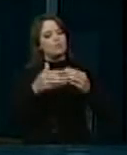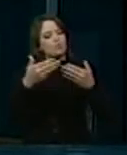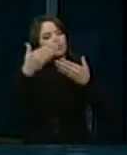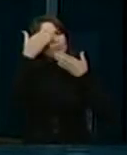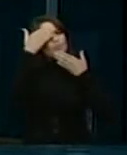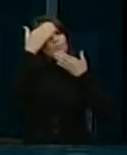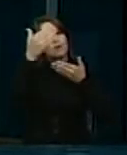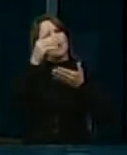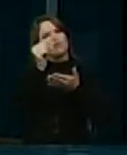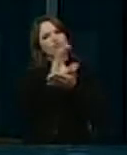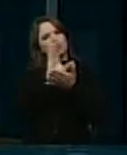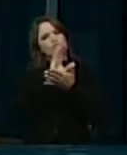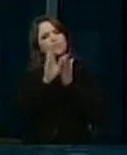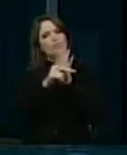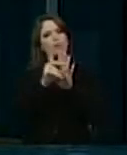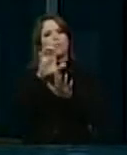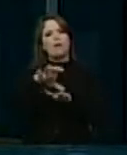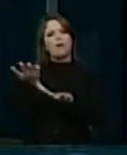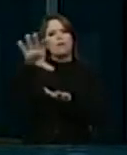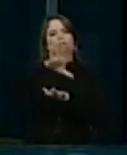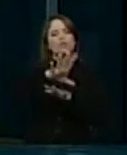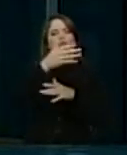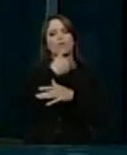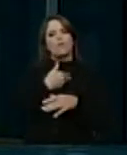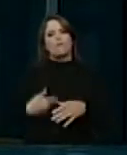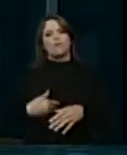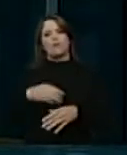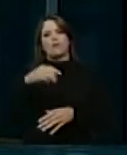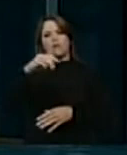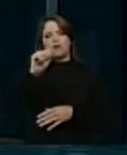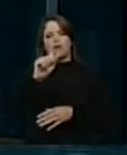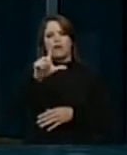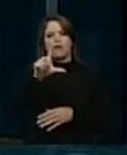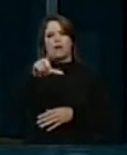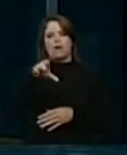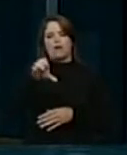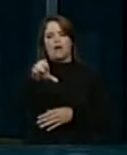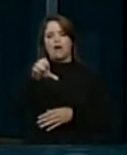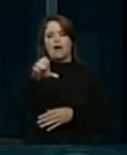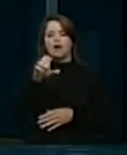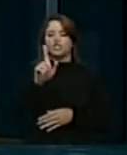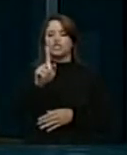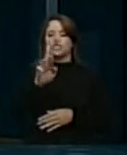pelos investimentos em nossa região, governador Alckmin.